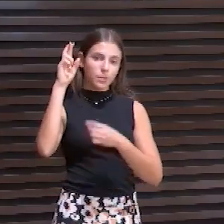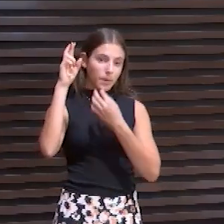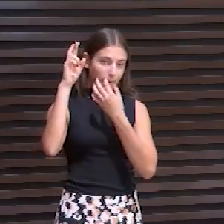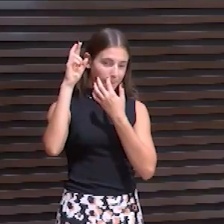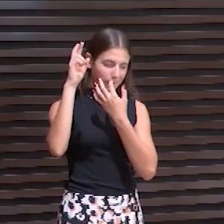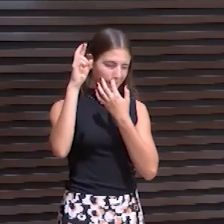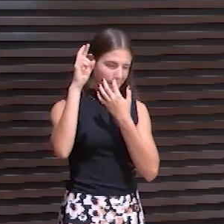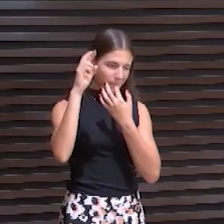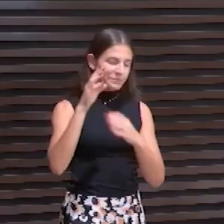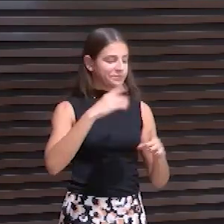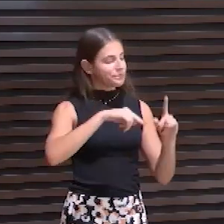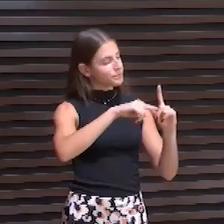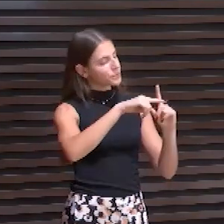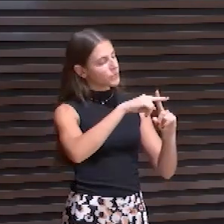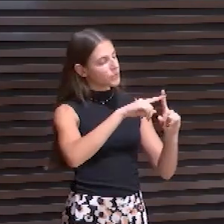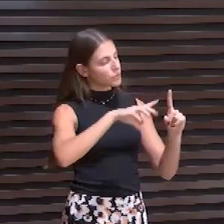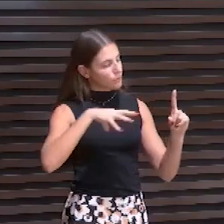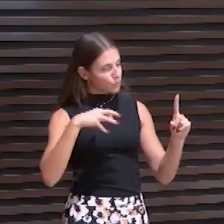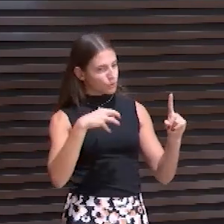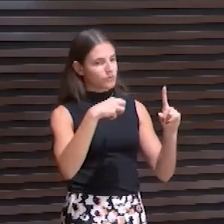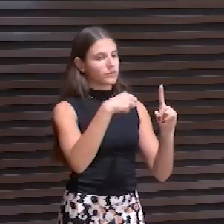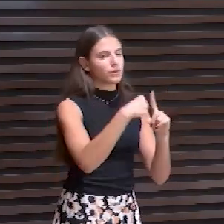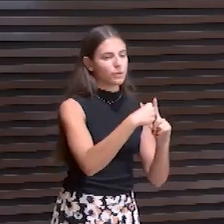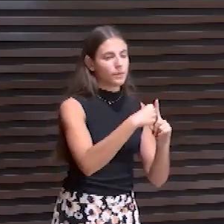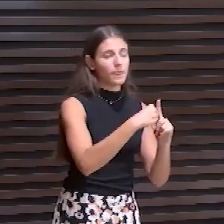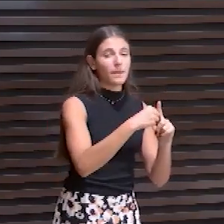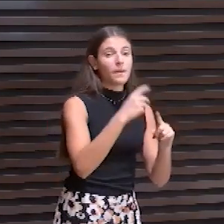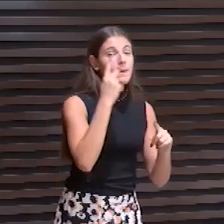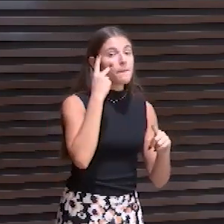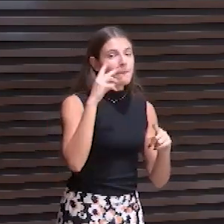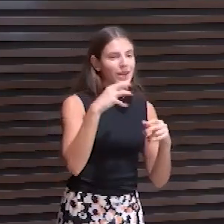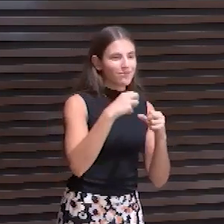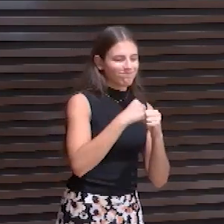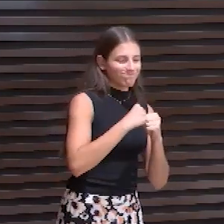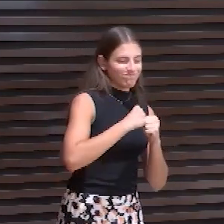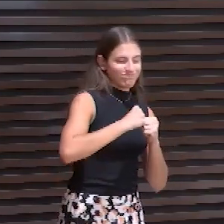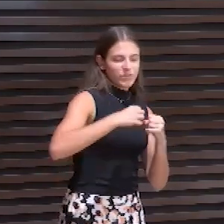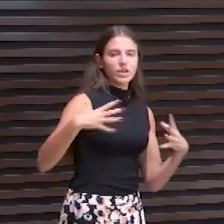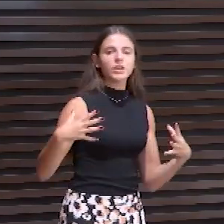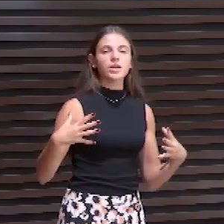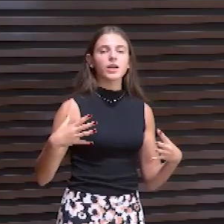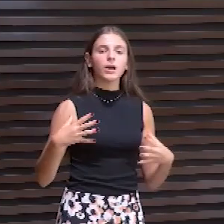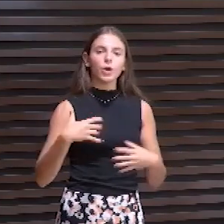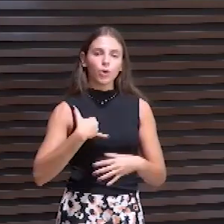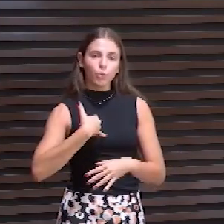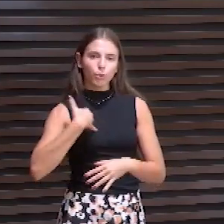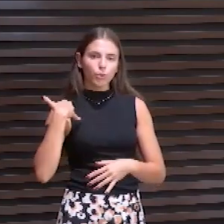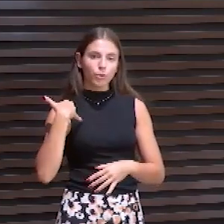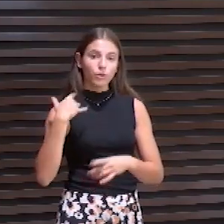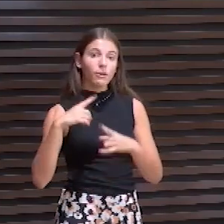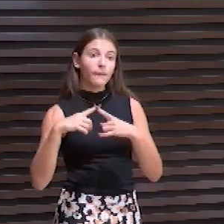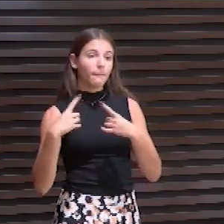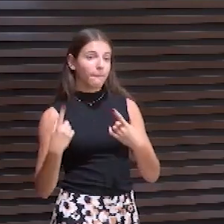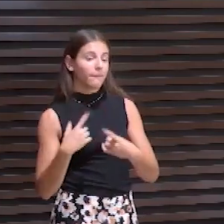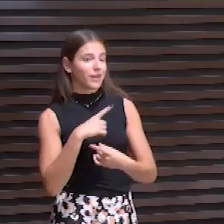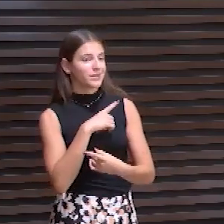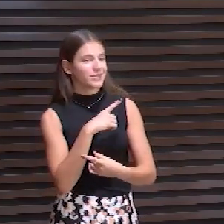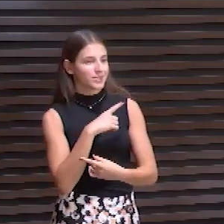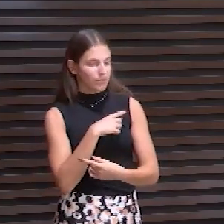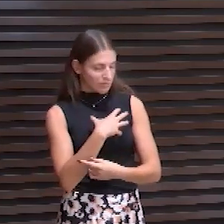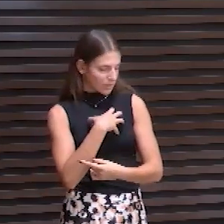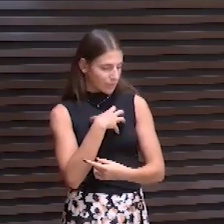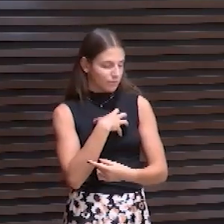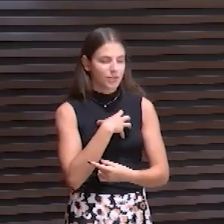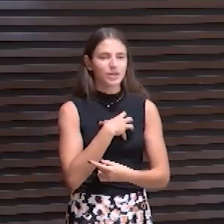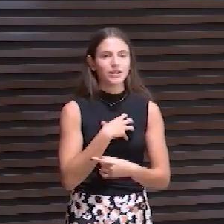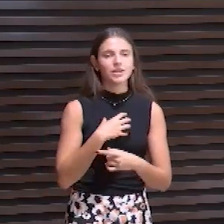nos crucificou naquela cruz, para arrancar da gente o nosso orgulho. Só que nós ainda temos essa natureza terrena e nós temos que levar ao morrer de